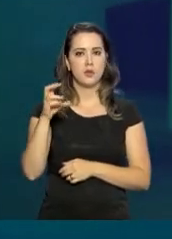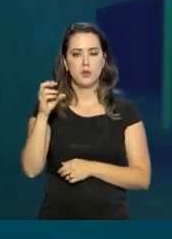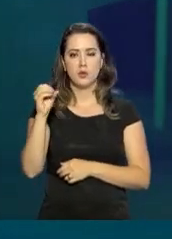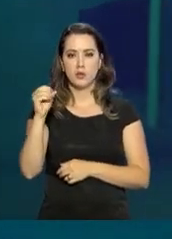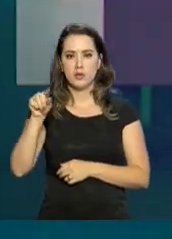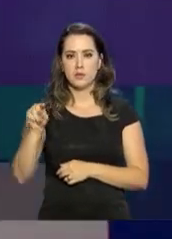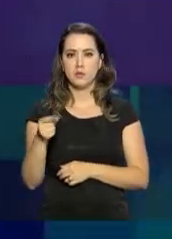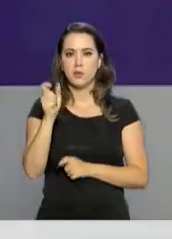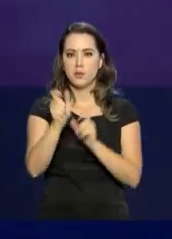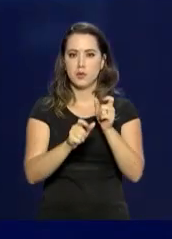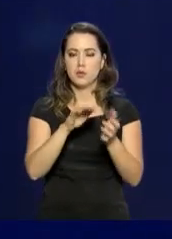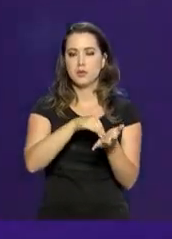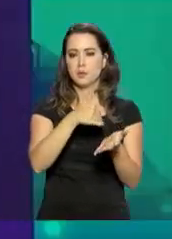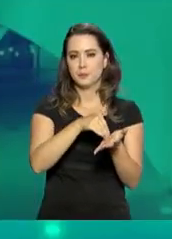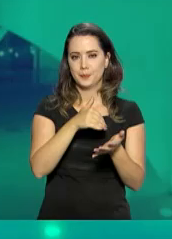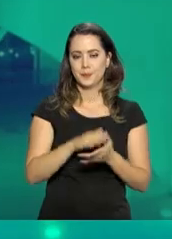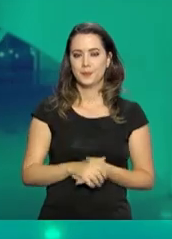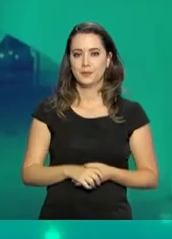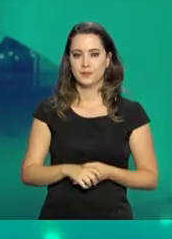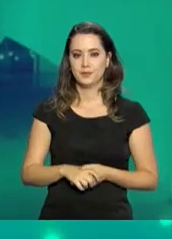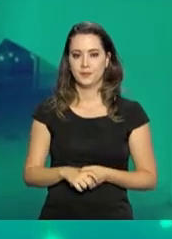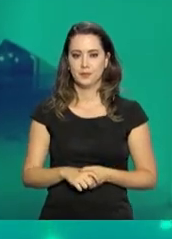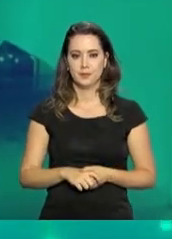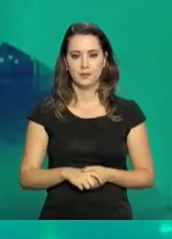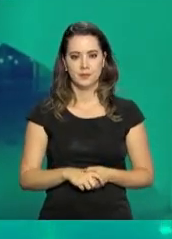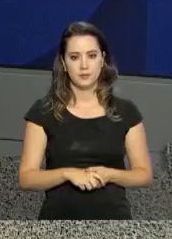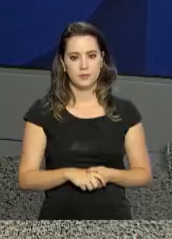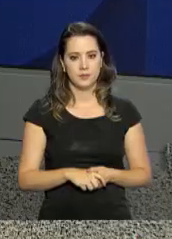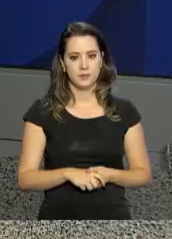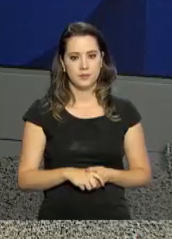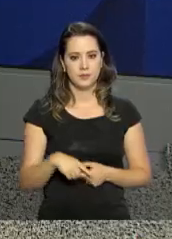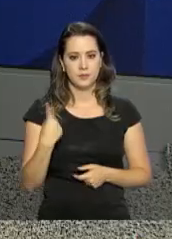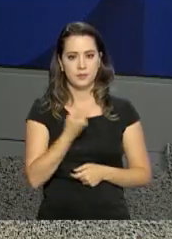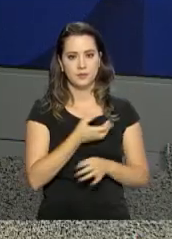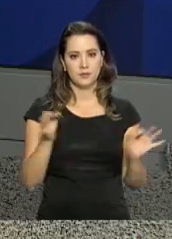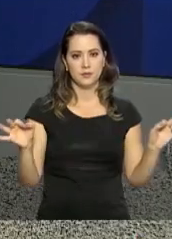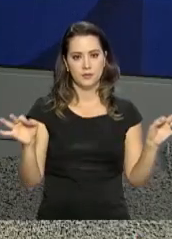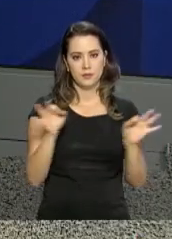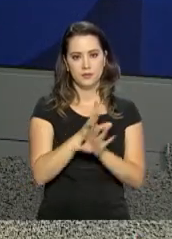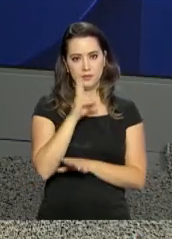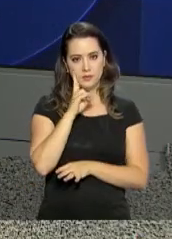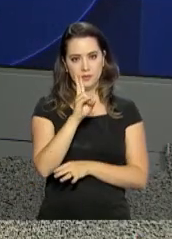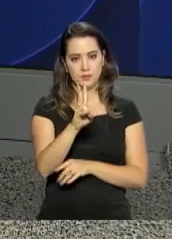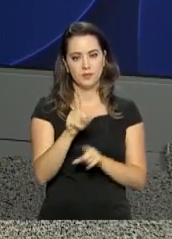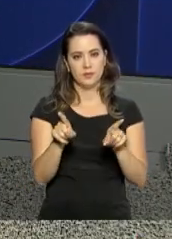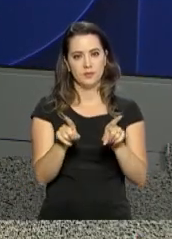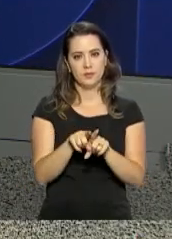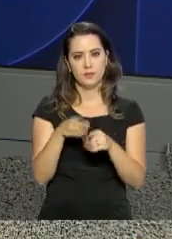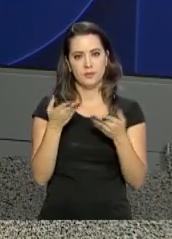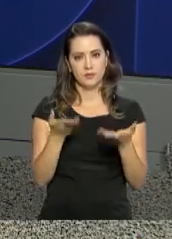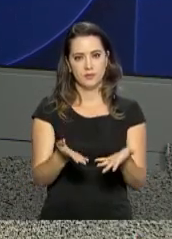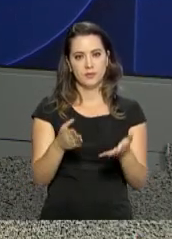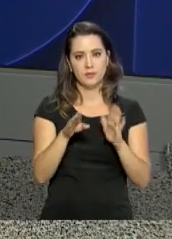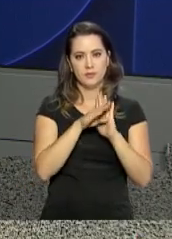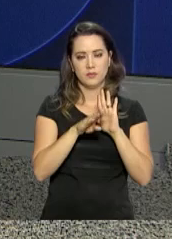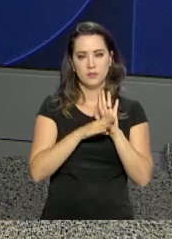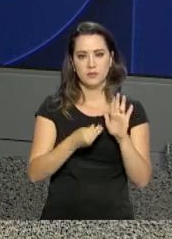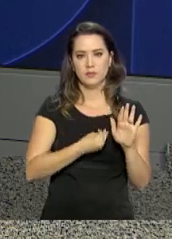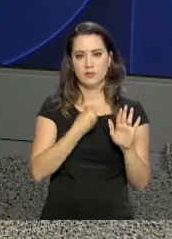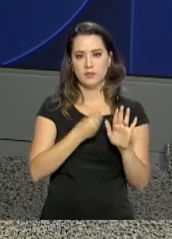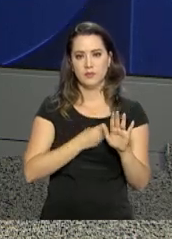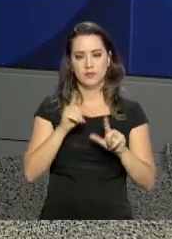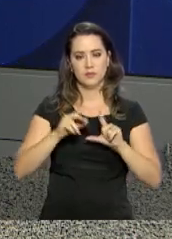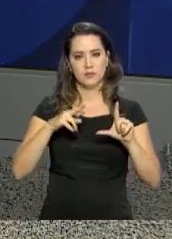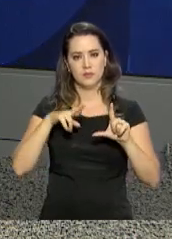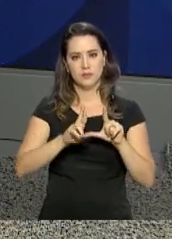500 mil pessoas estão inscritas nós ficamos por aqui você acompanha nossa programação ao vivo pelo site